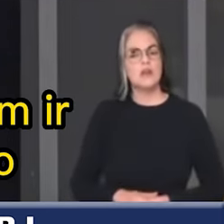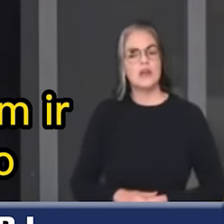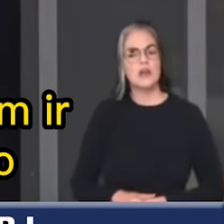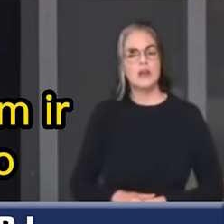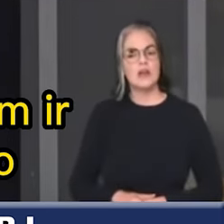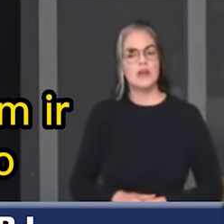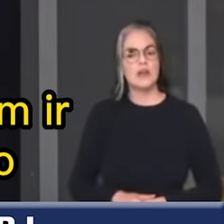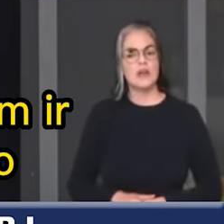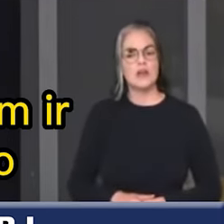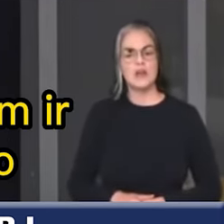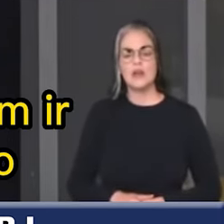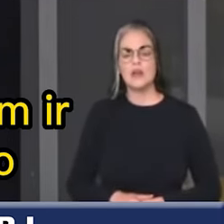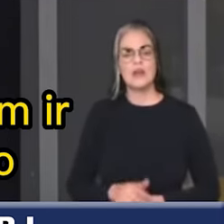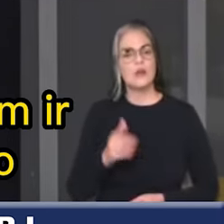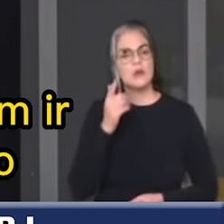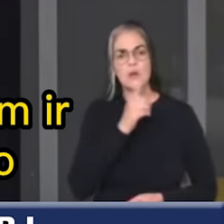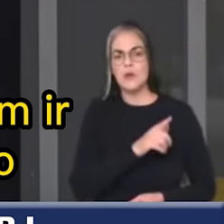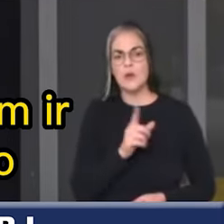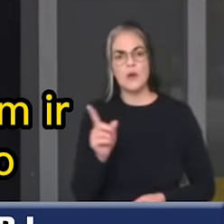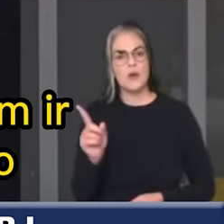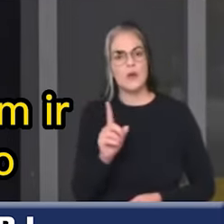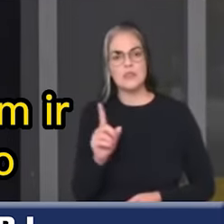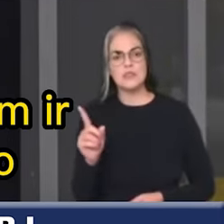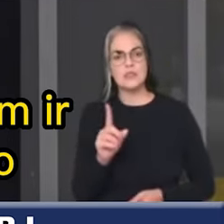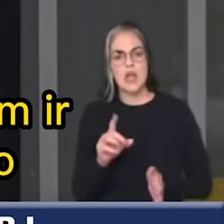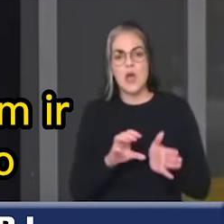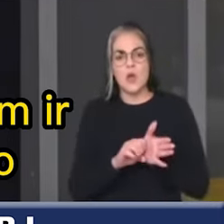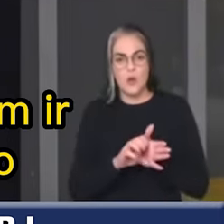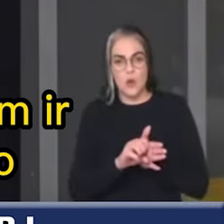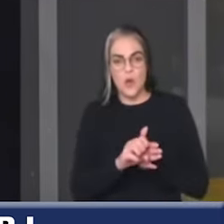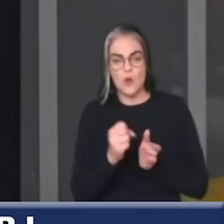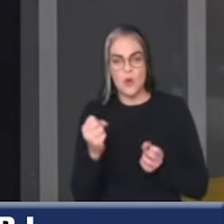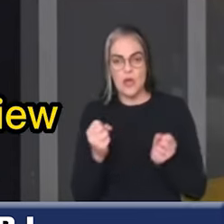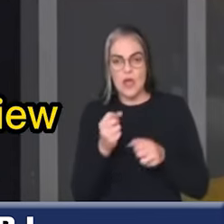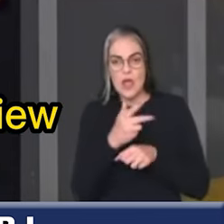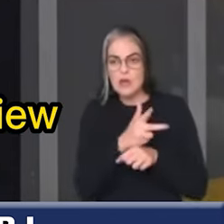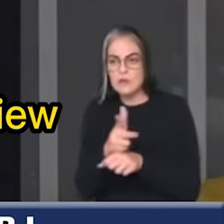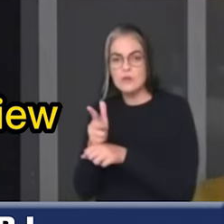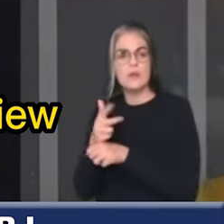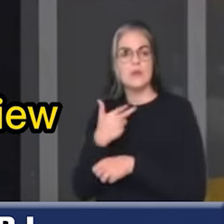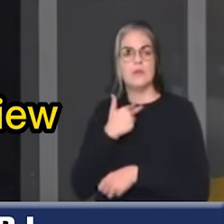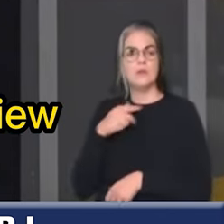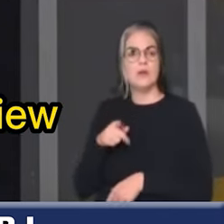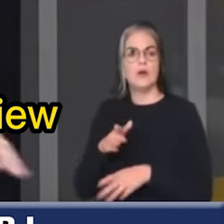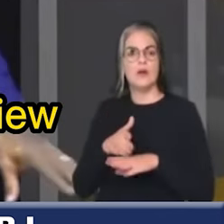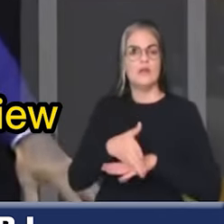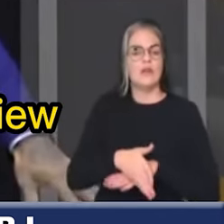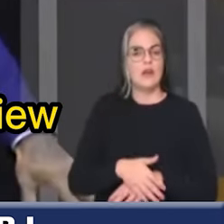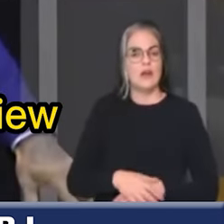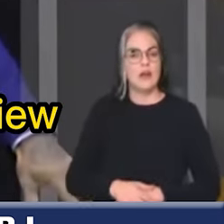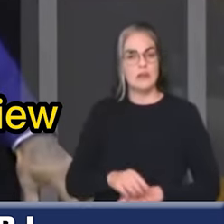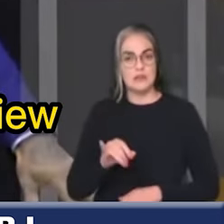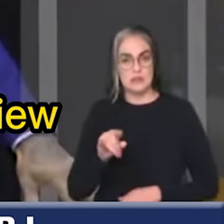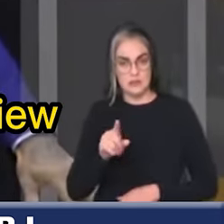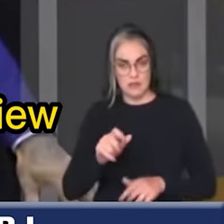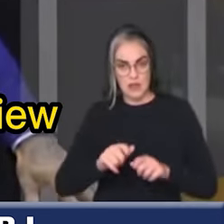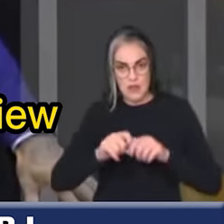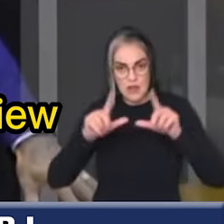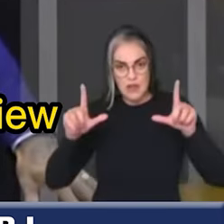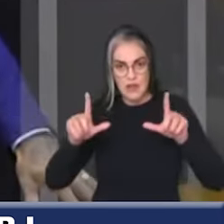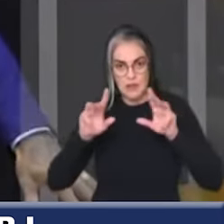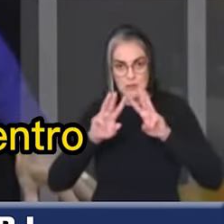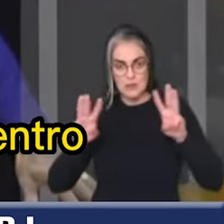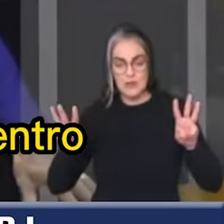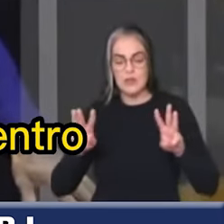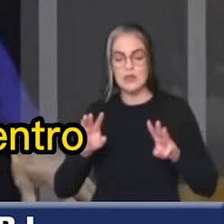nem o Street View consegue ir muito além daquele ponto. Se você colocar no Street View, nesse local onde ele